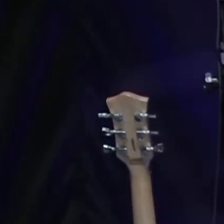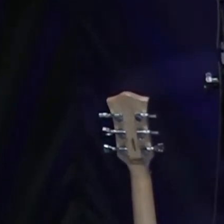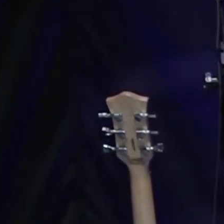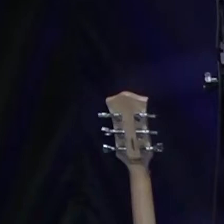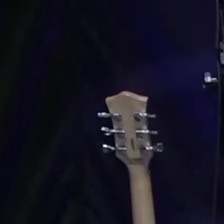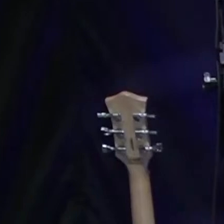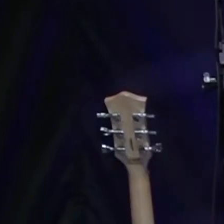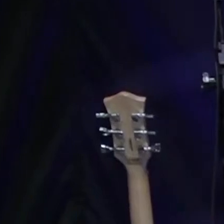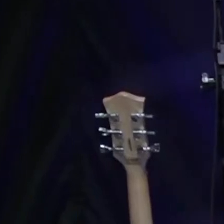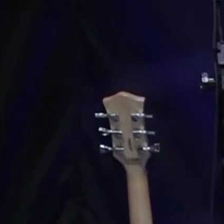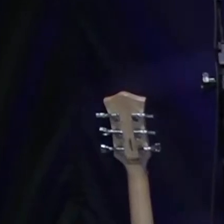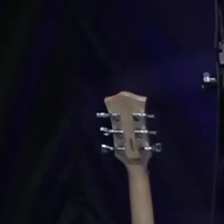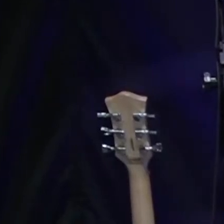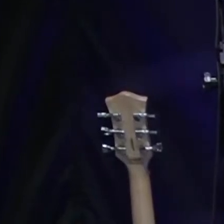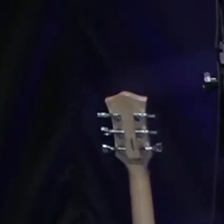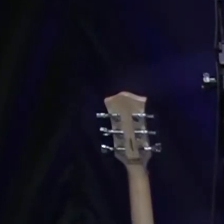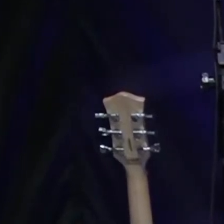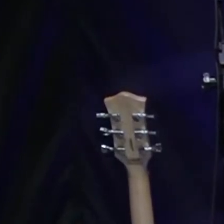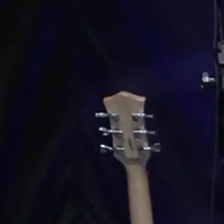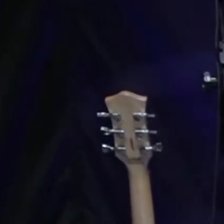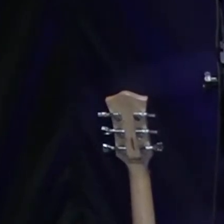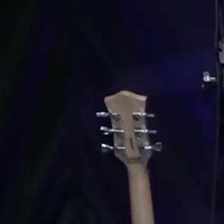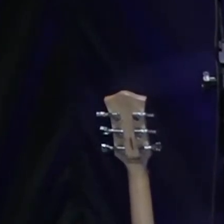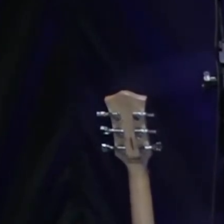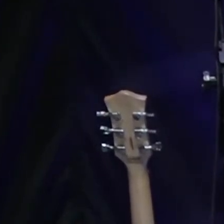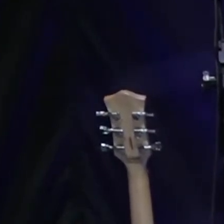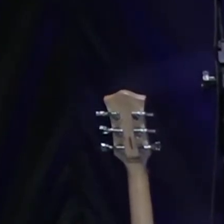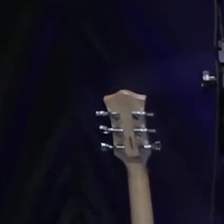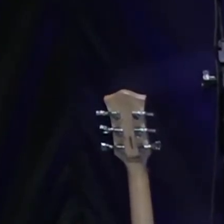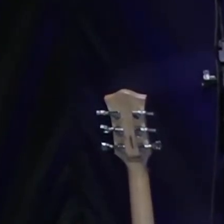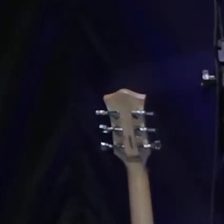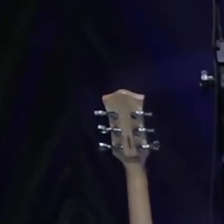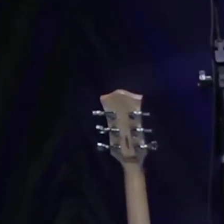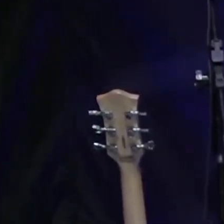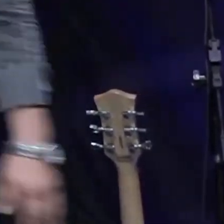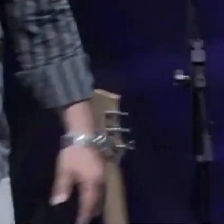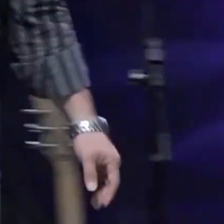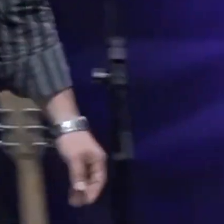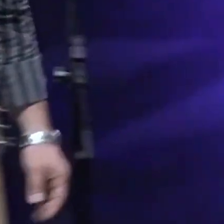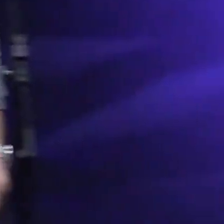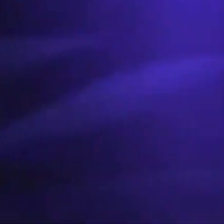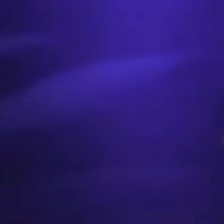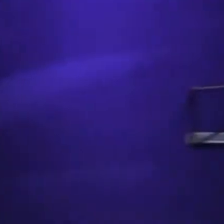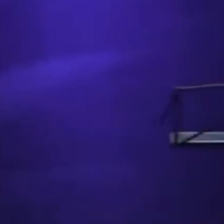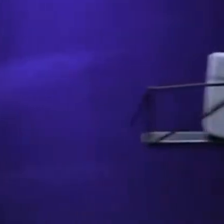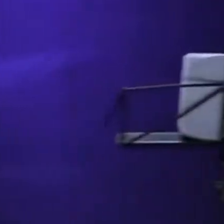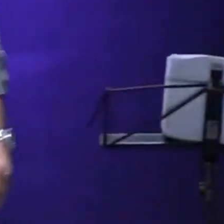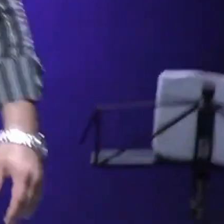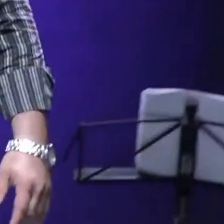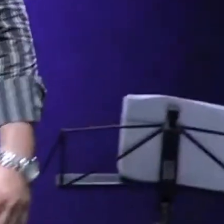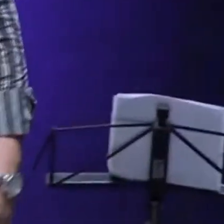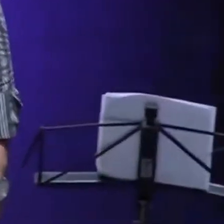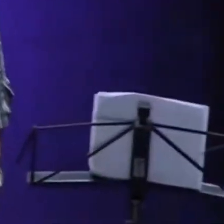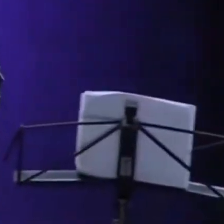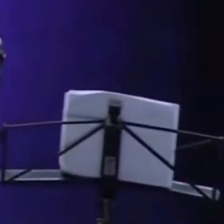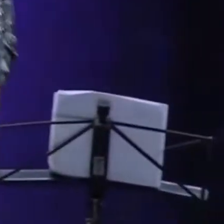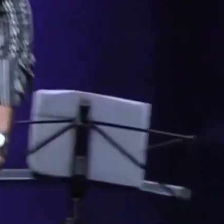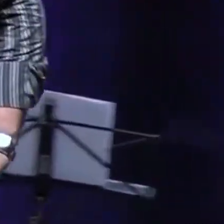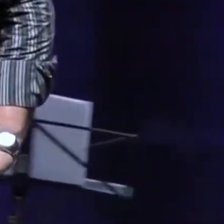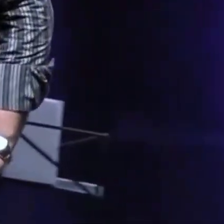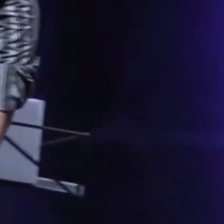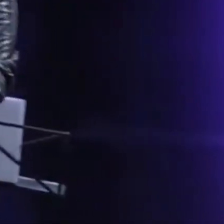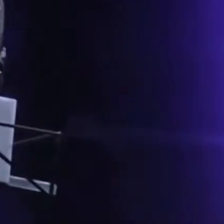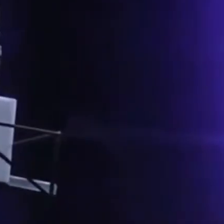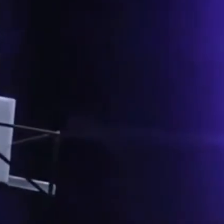Pais, aqui também fala sobre educação de filhos. É inadmissível. É